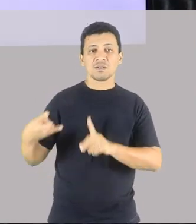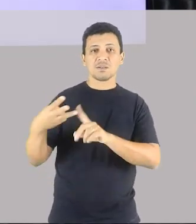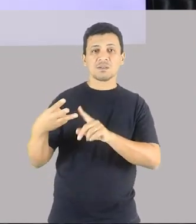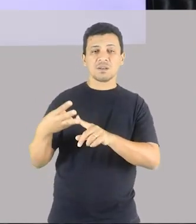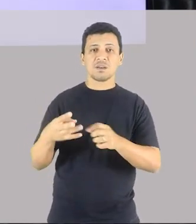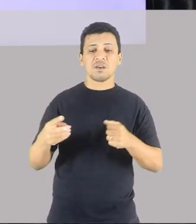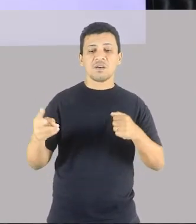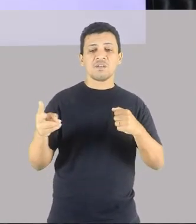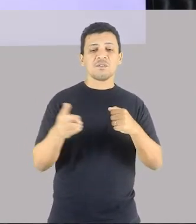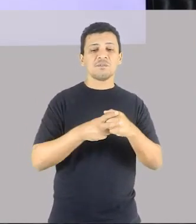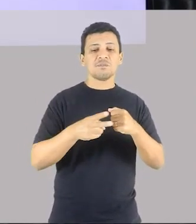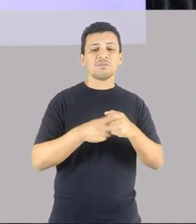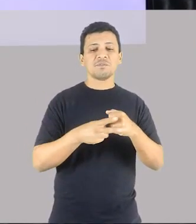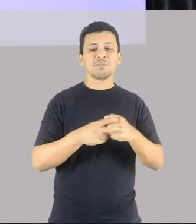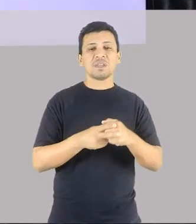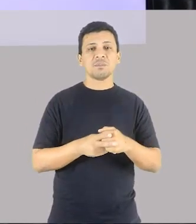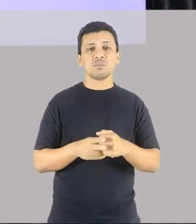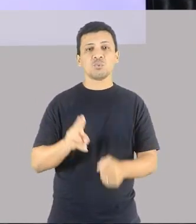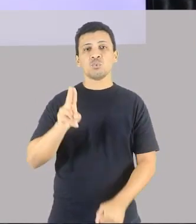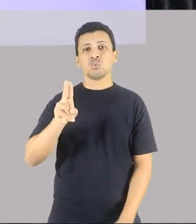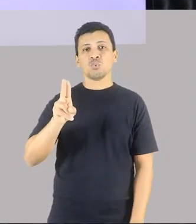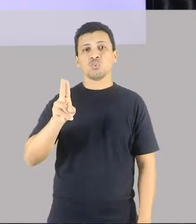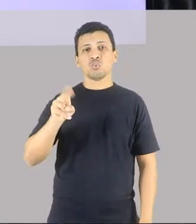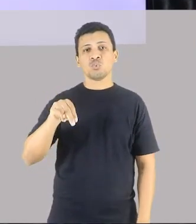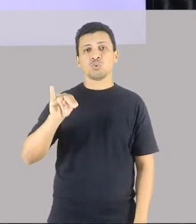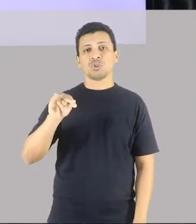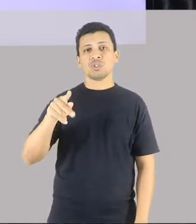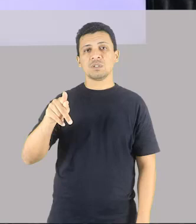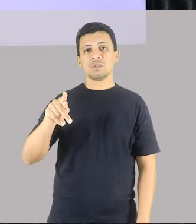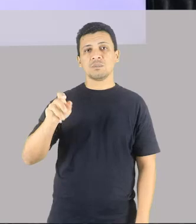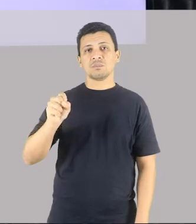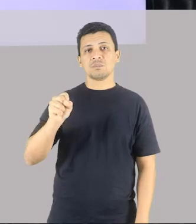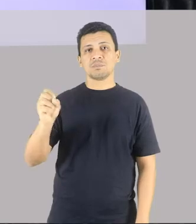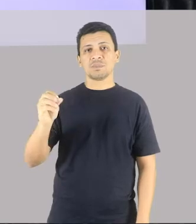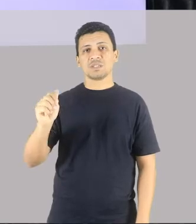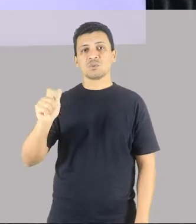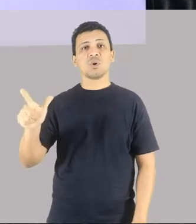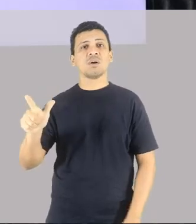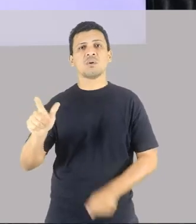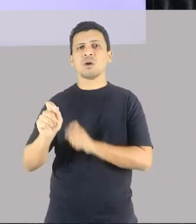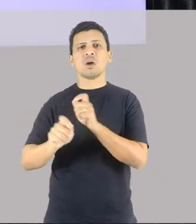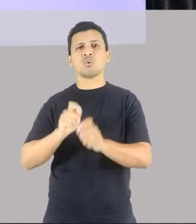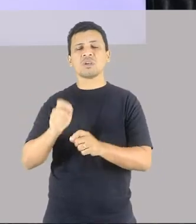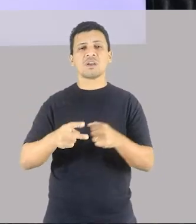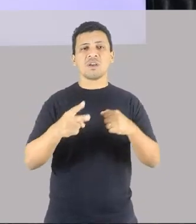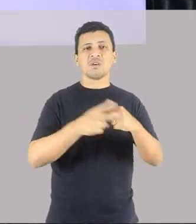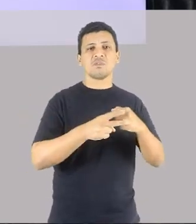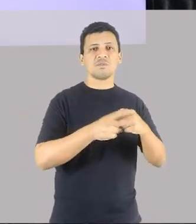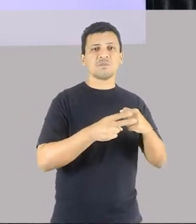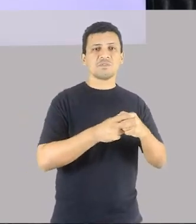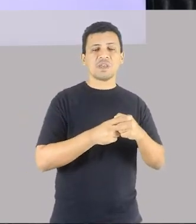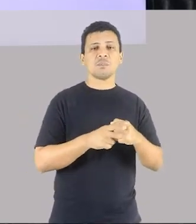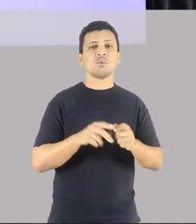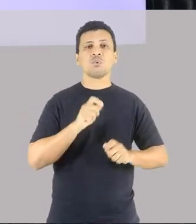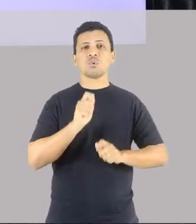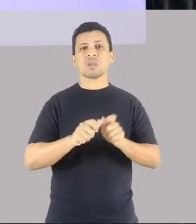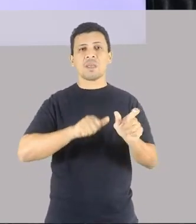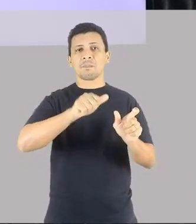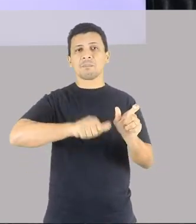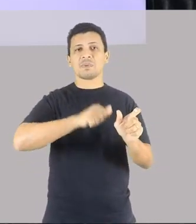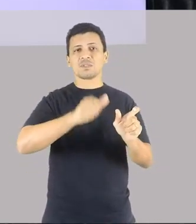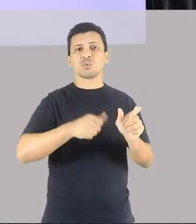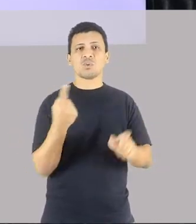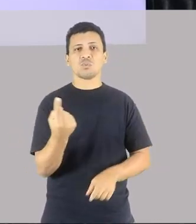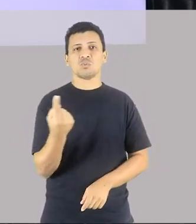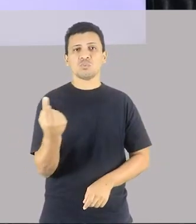verbos unipessoais, visualizem. Verbos unipessoais são verbos que só se conjugam em uma pessoa, o nome está dizendo,